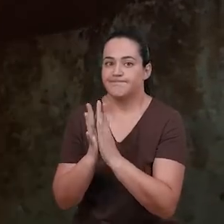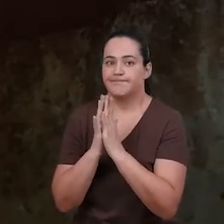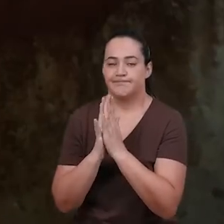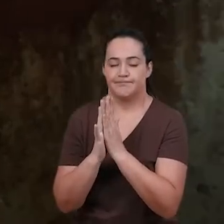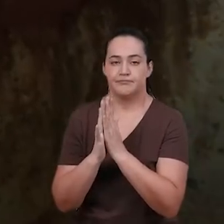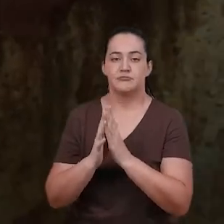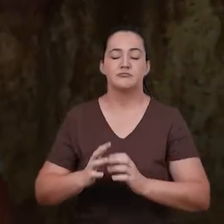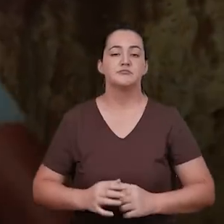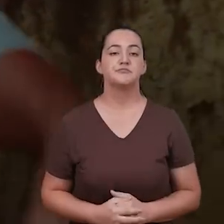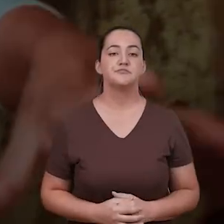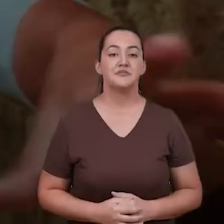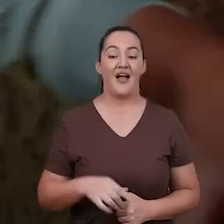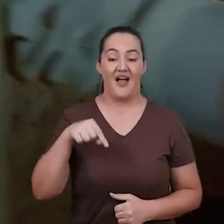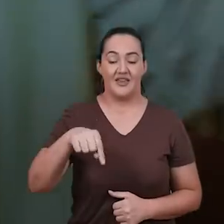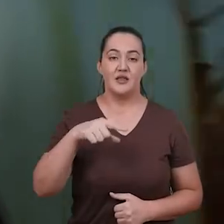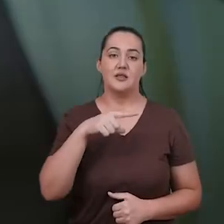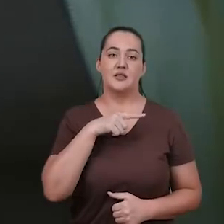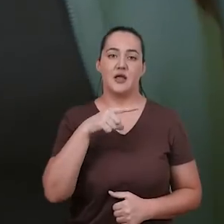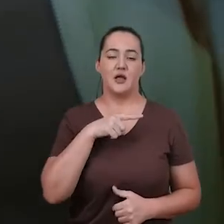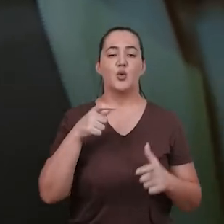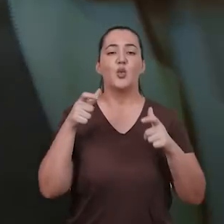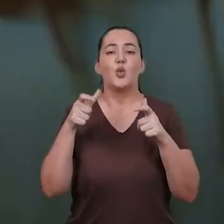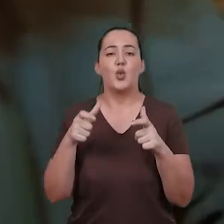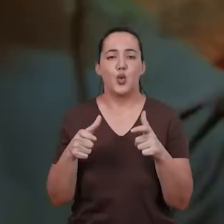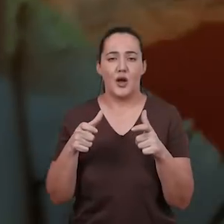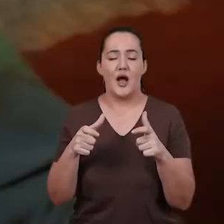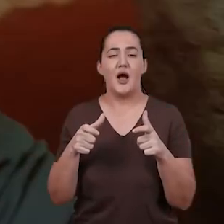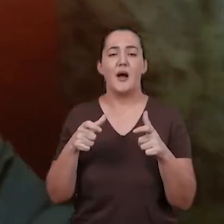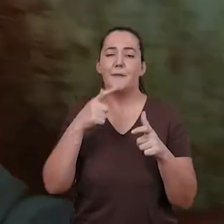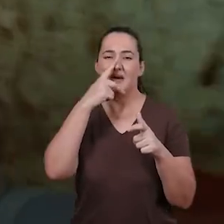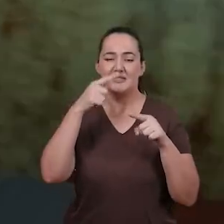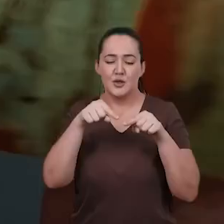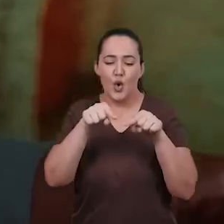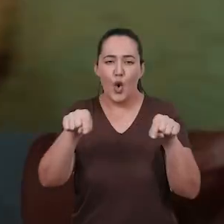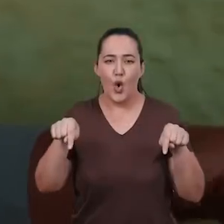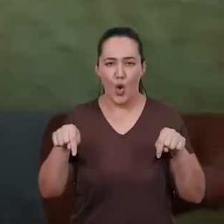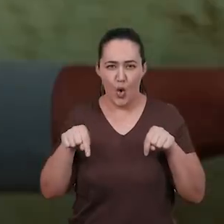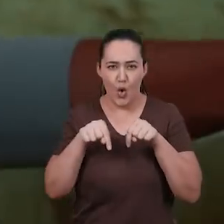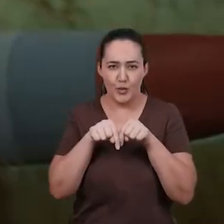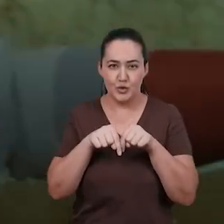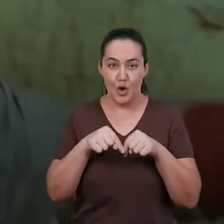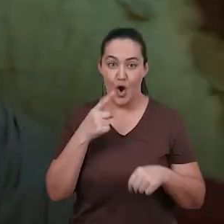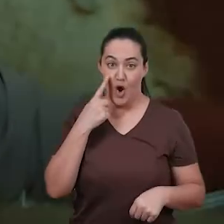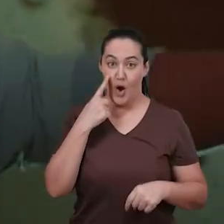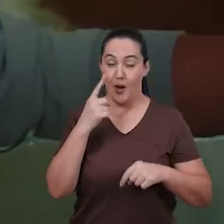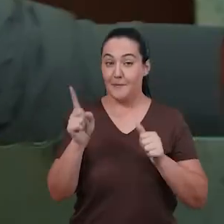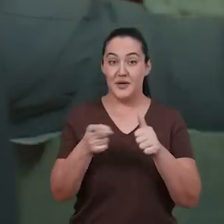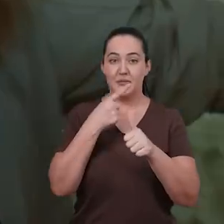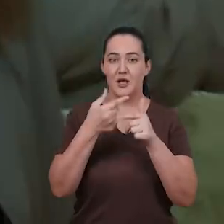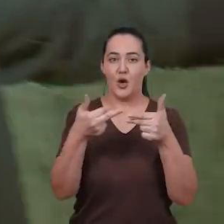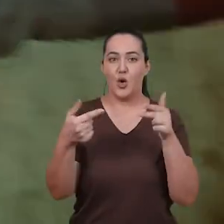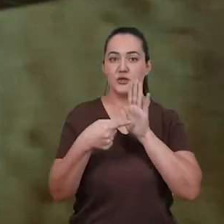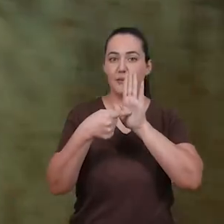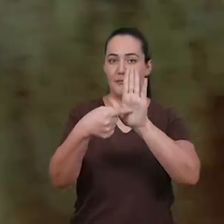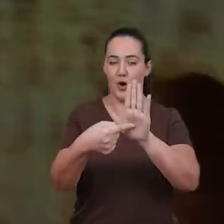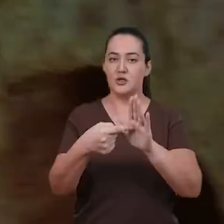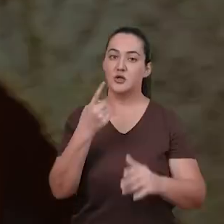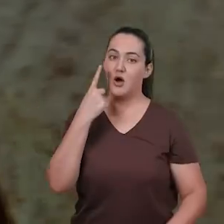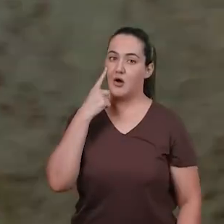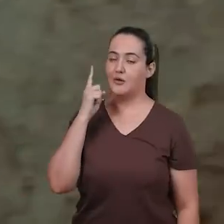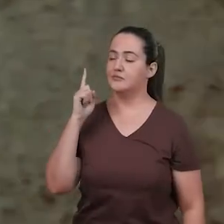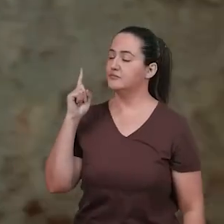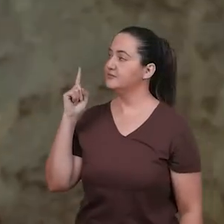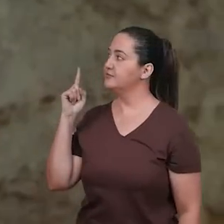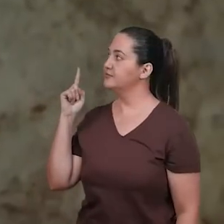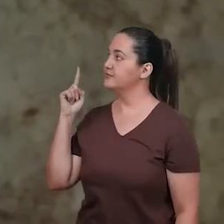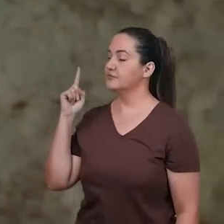Agora, você tem muito nos lugares aqui esses tipos de ambientes, esses cômodos, como você está vendo. Olha aqui a primeira coisa que chama atenção. Tá